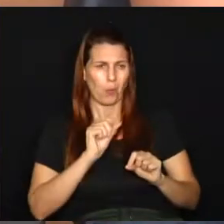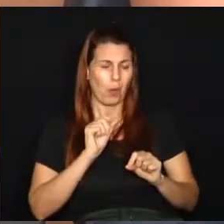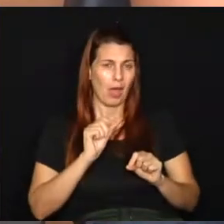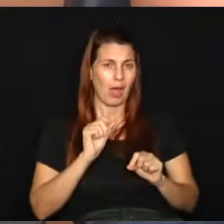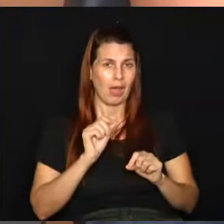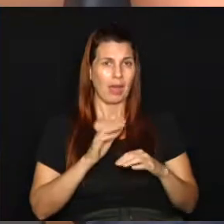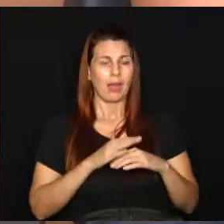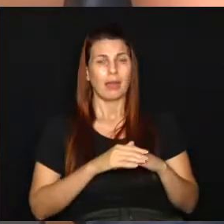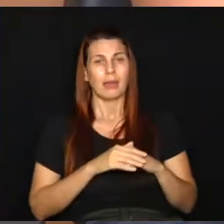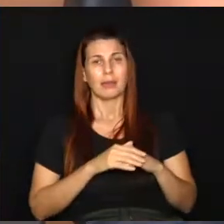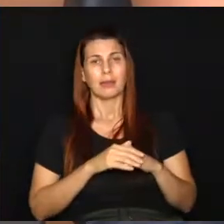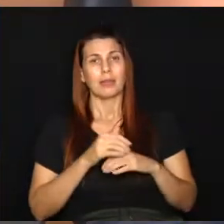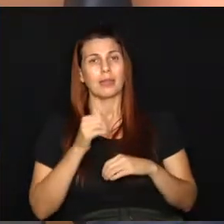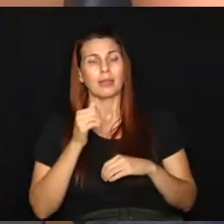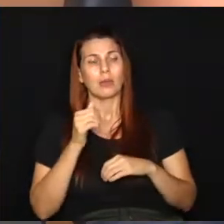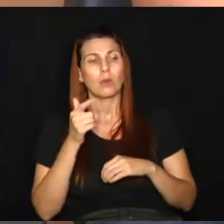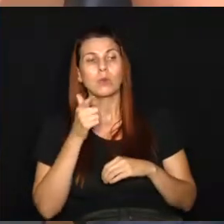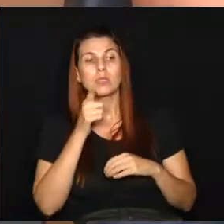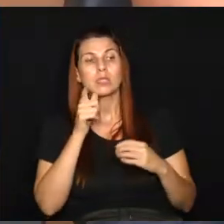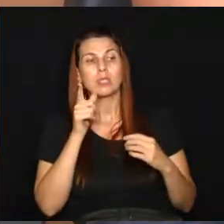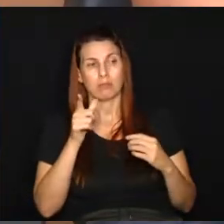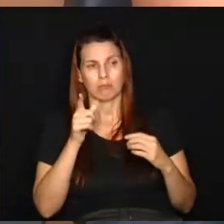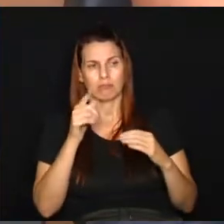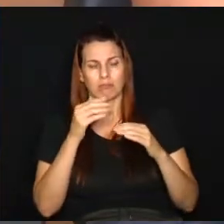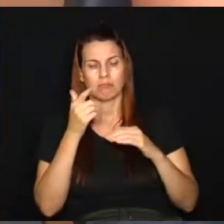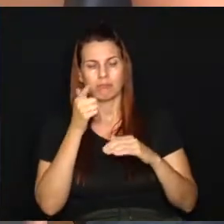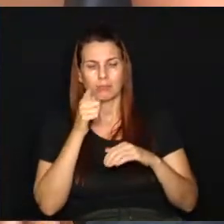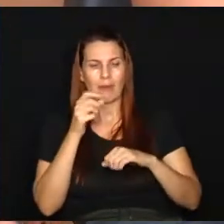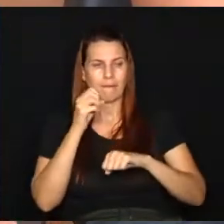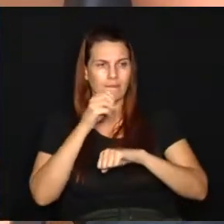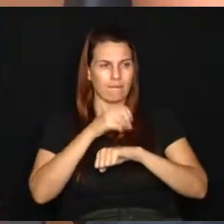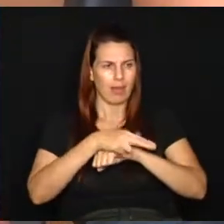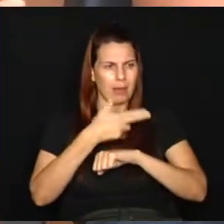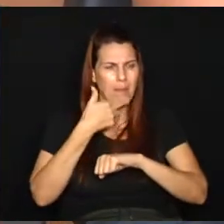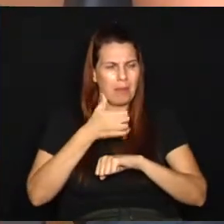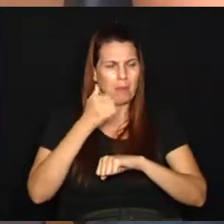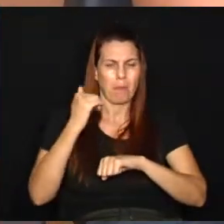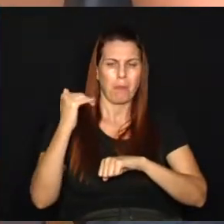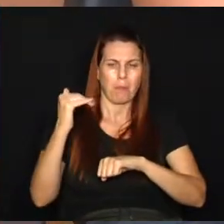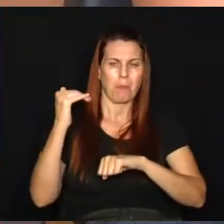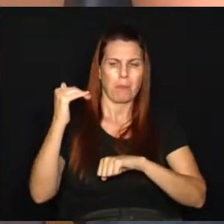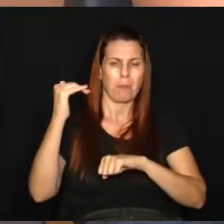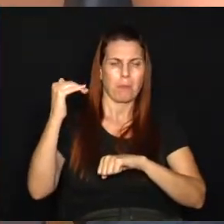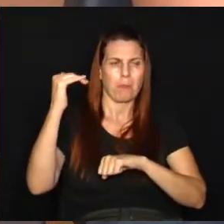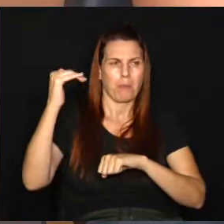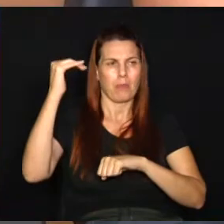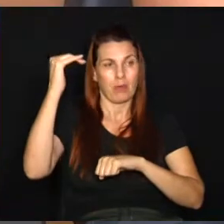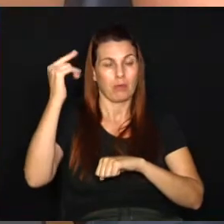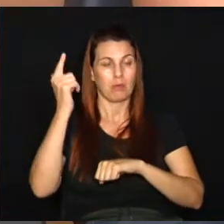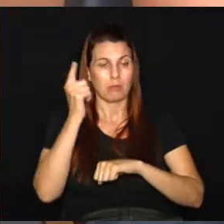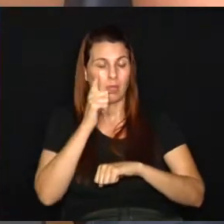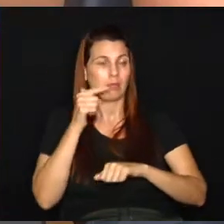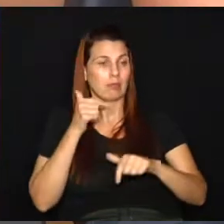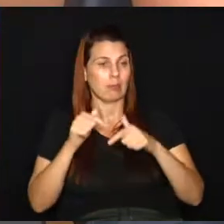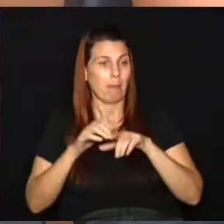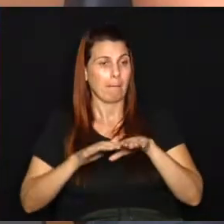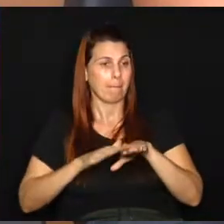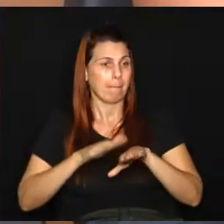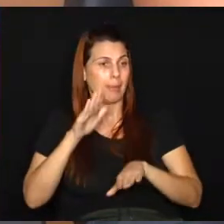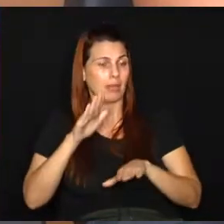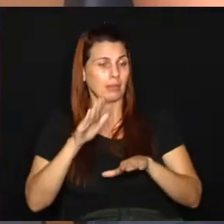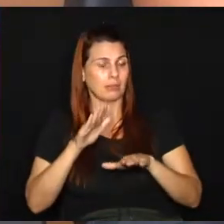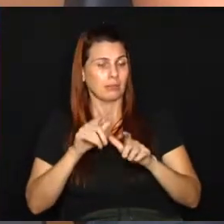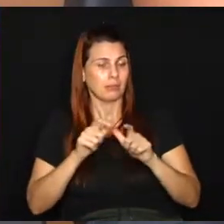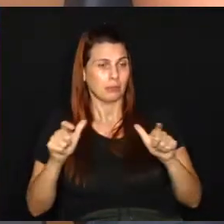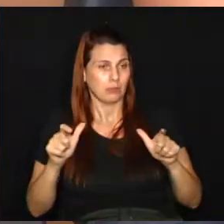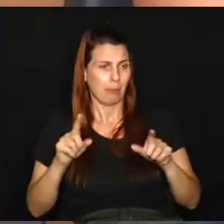quem atinge os melhores postos ou atinge os cargos de chefia, quem consegue ter uma produtividade maior, mas essa